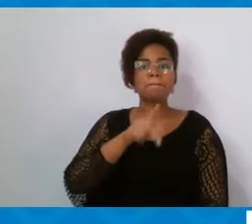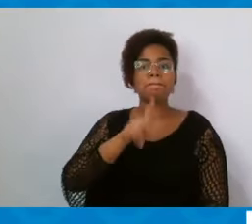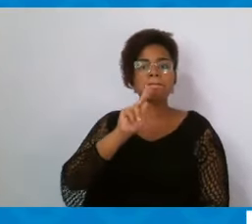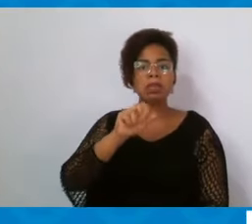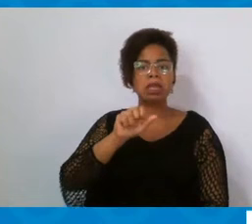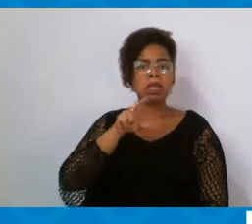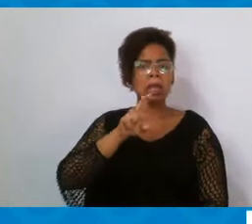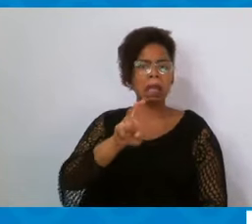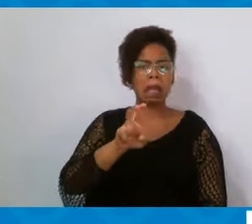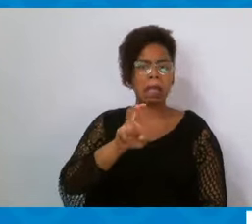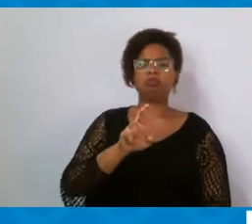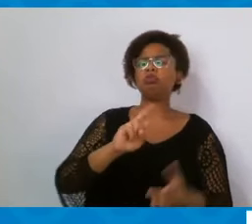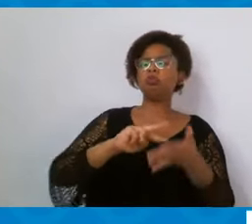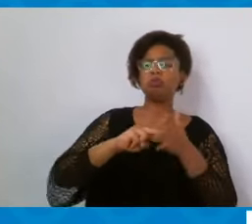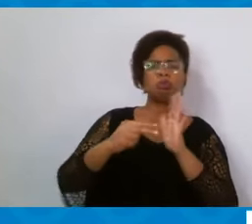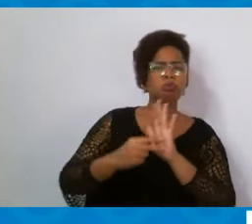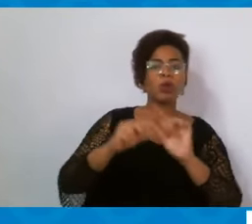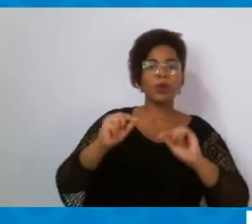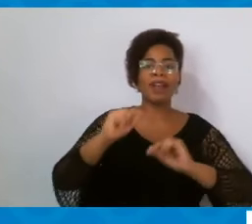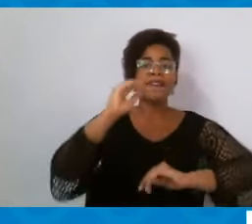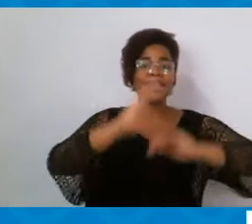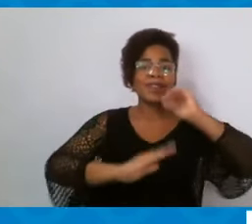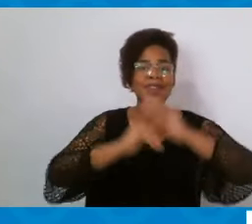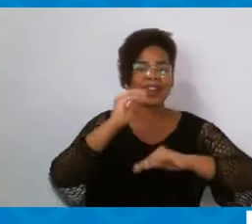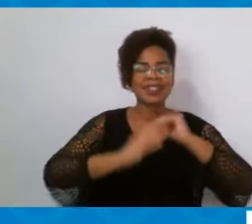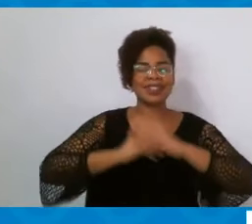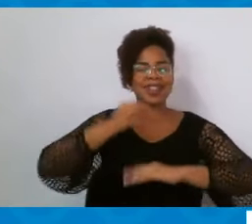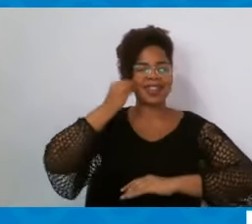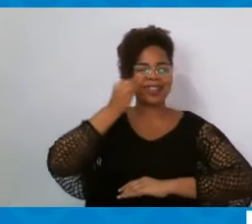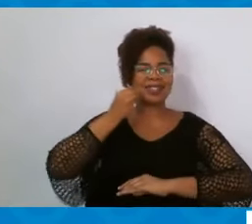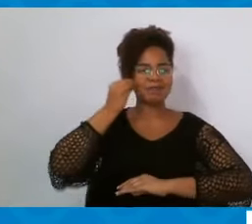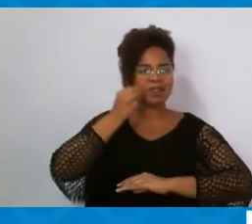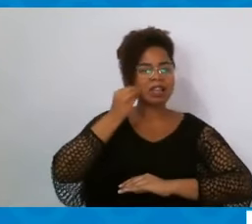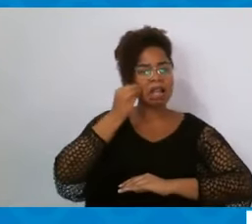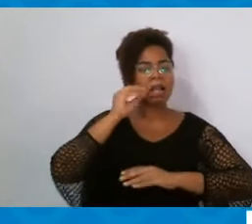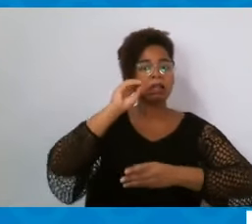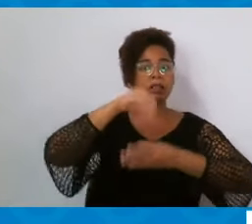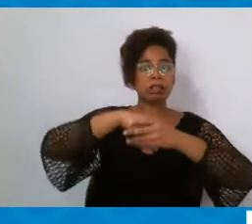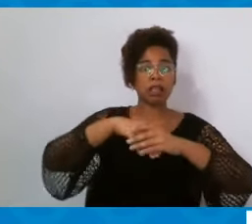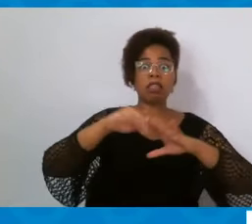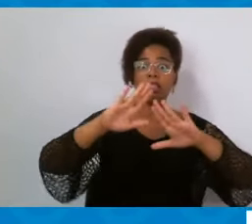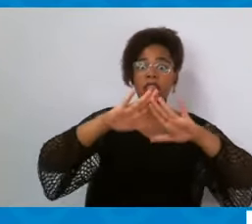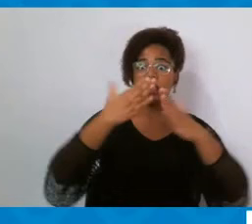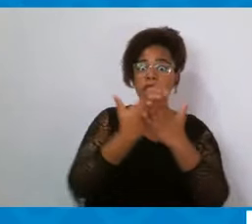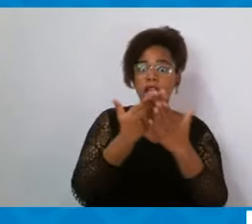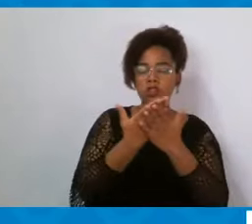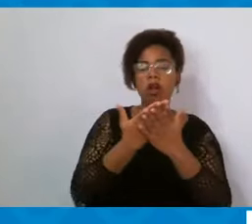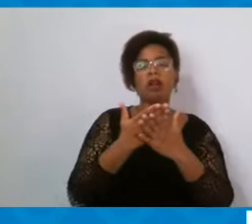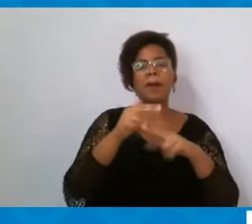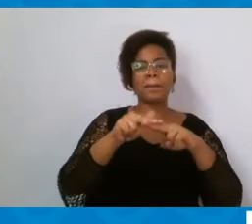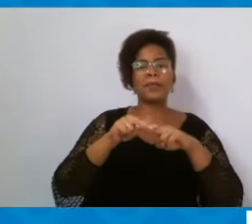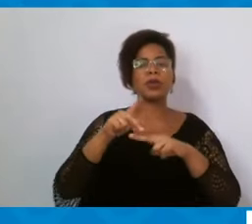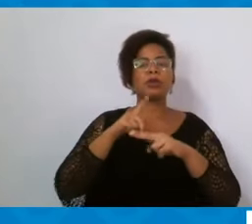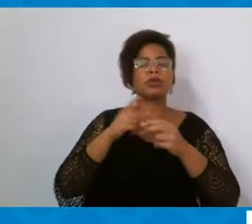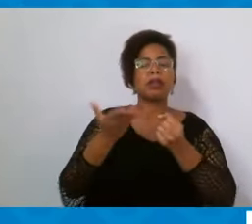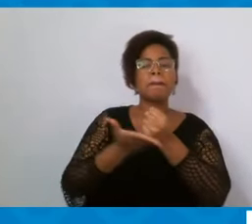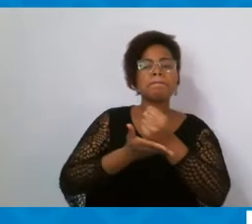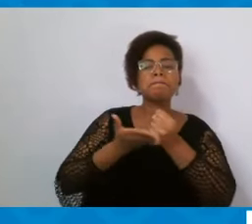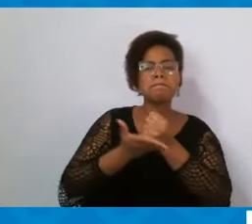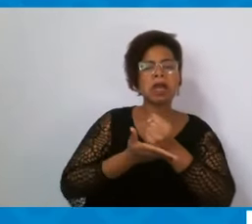fazer experiencial na escola. Isso tem bases em Dewey, lá atrás, John Dewey, né? O